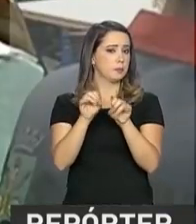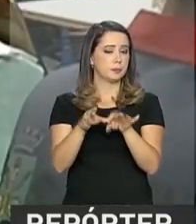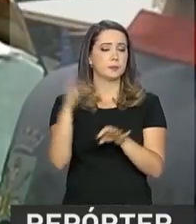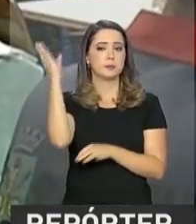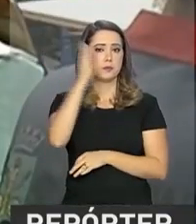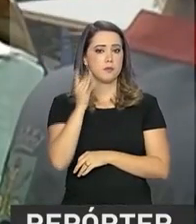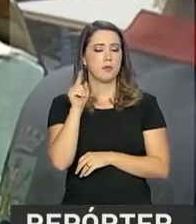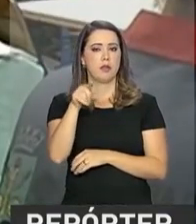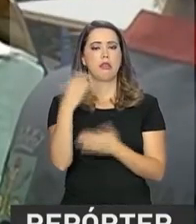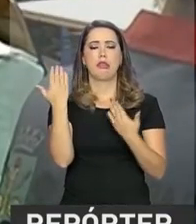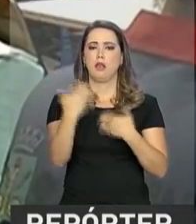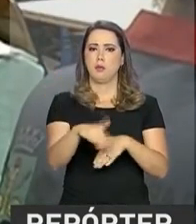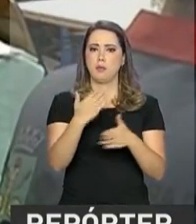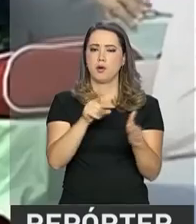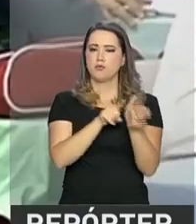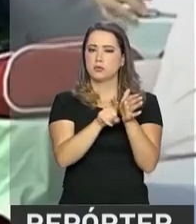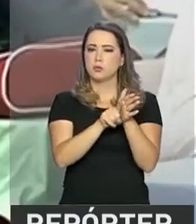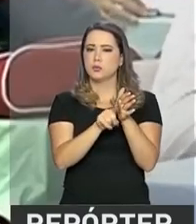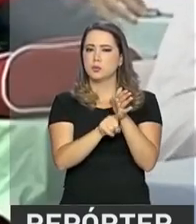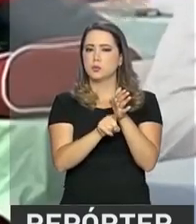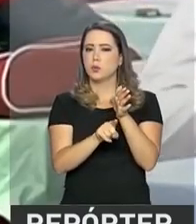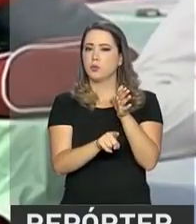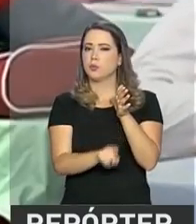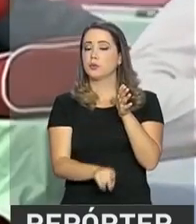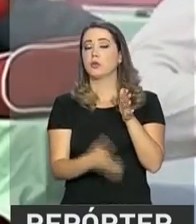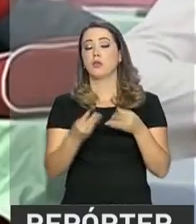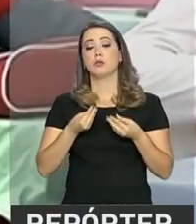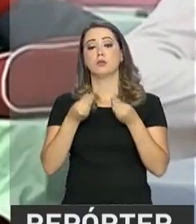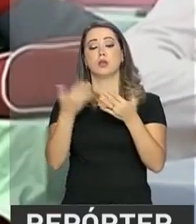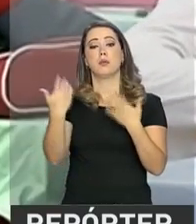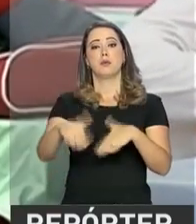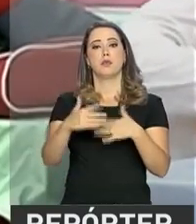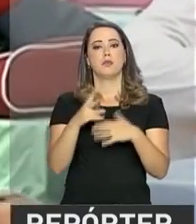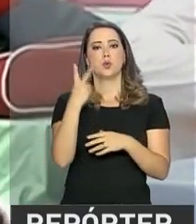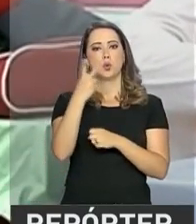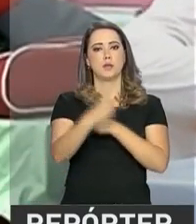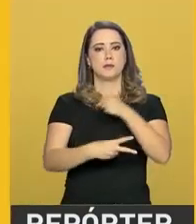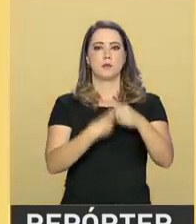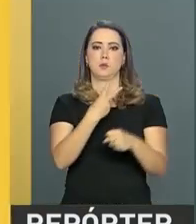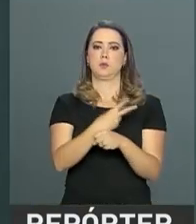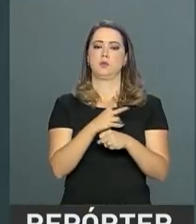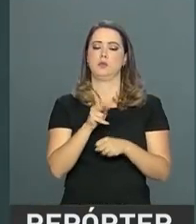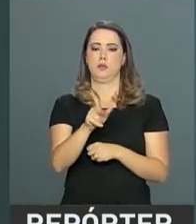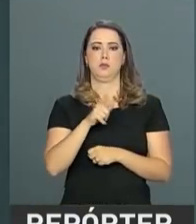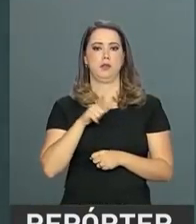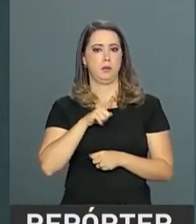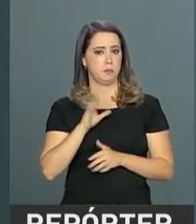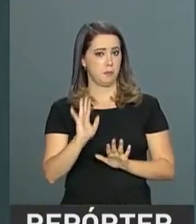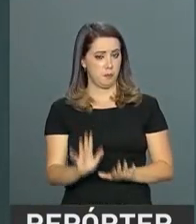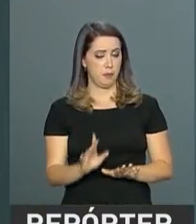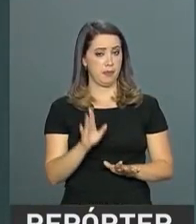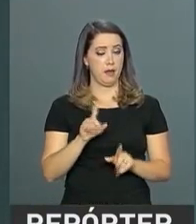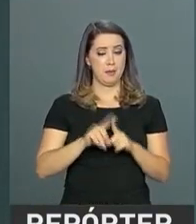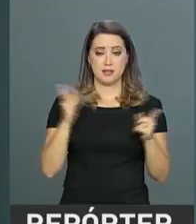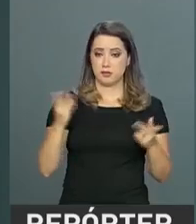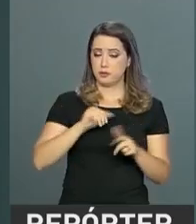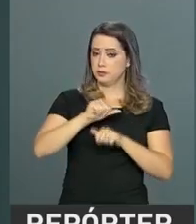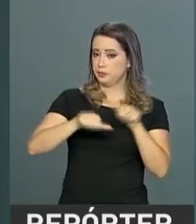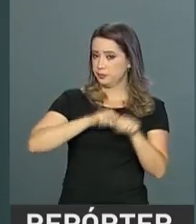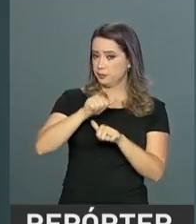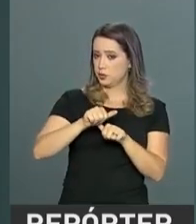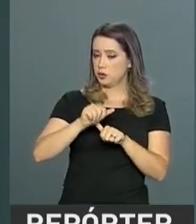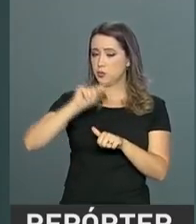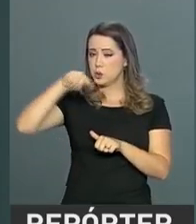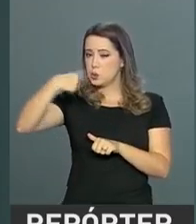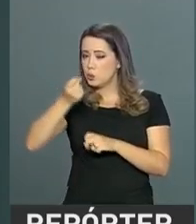composto por provas e questionários aplicados aos alunos a cada do anos com as mudanças anunciadas a partir